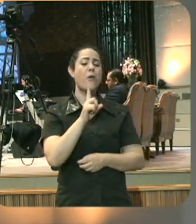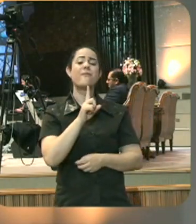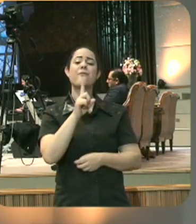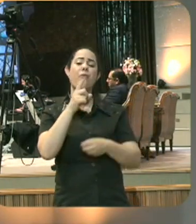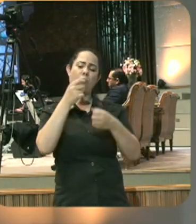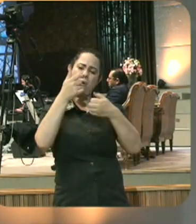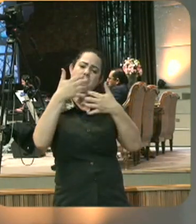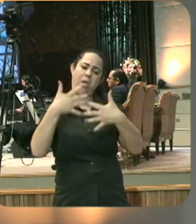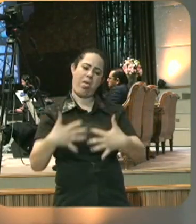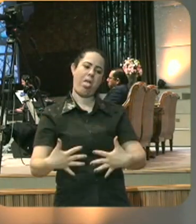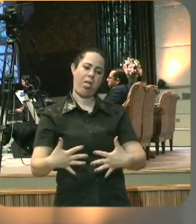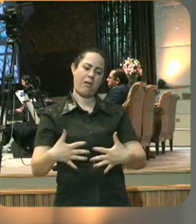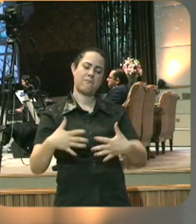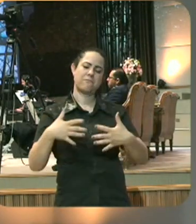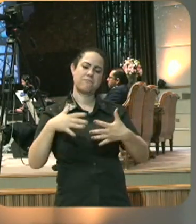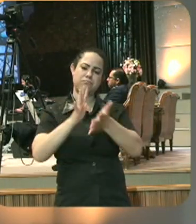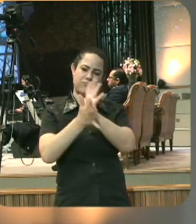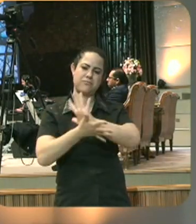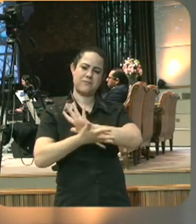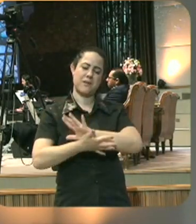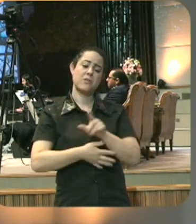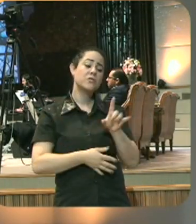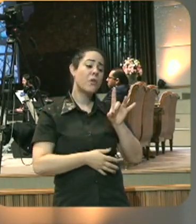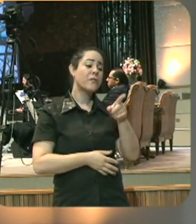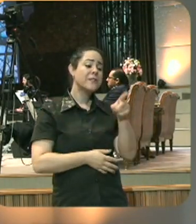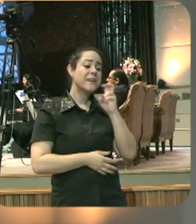só quero que você grite.